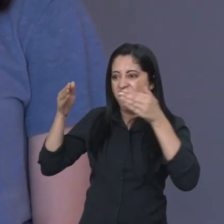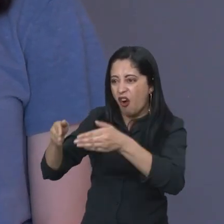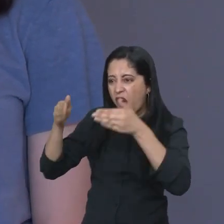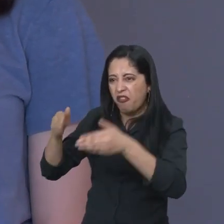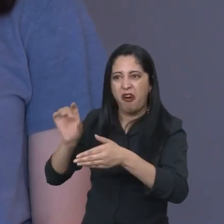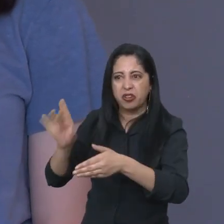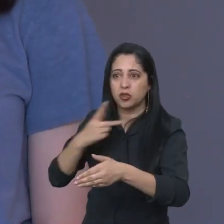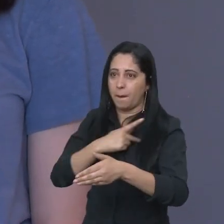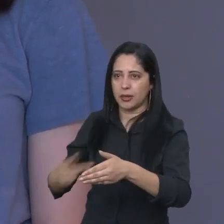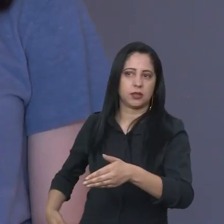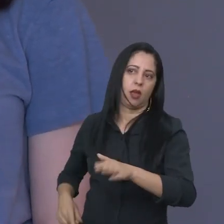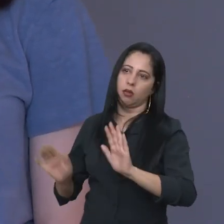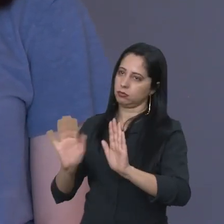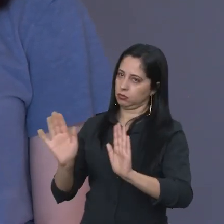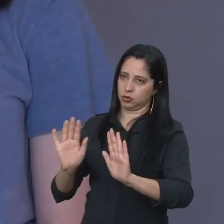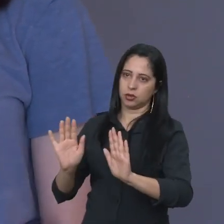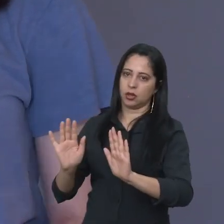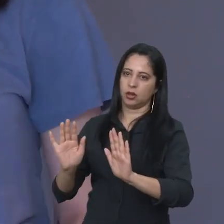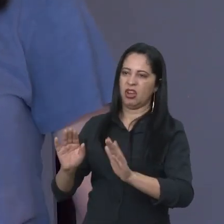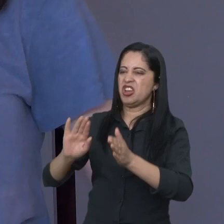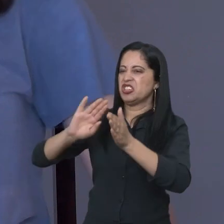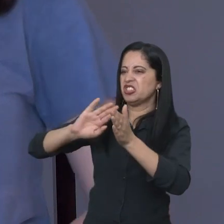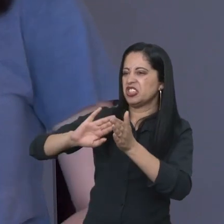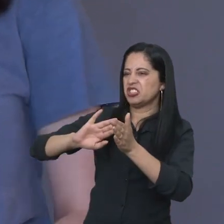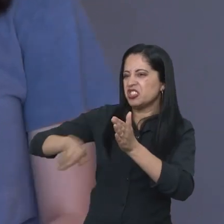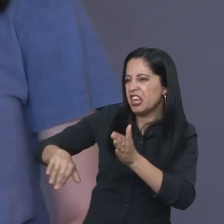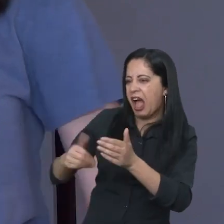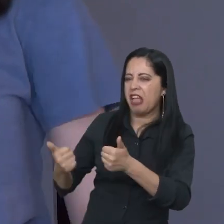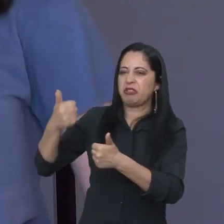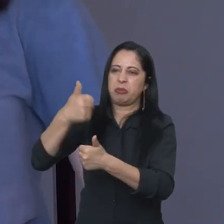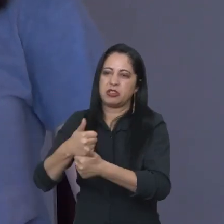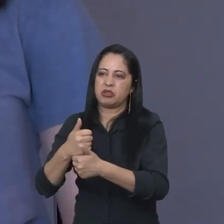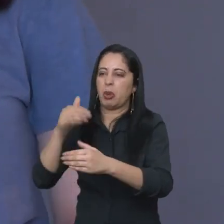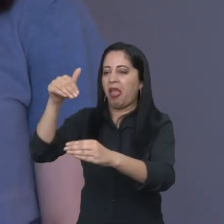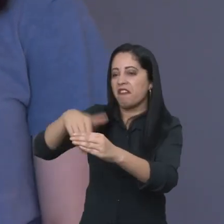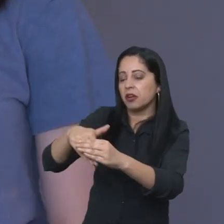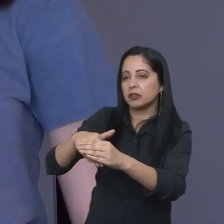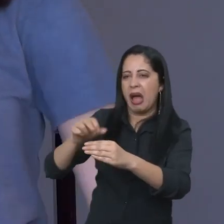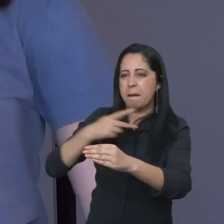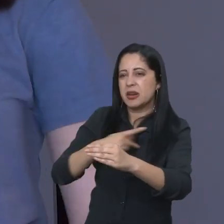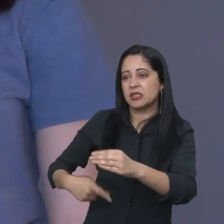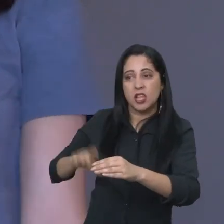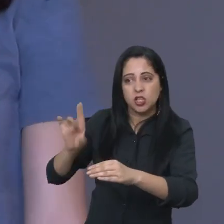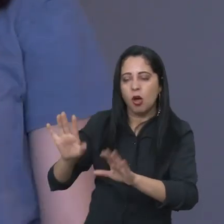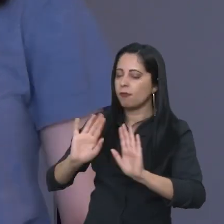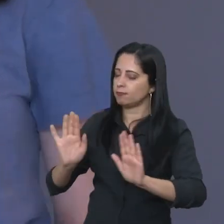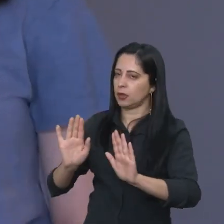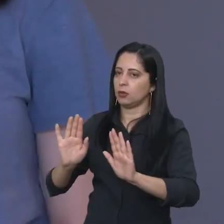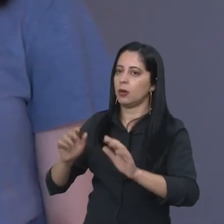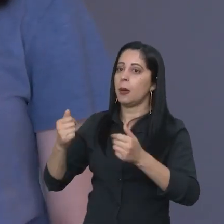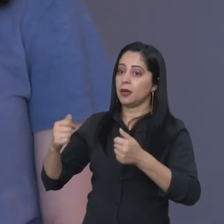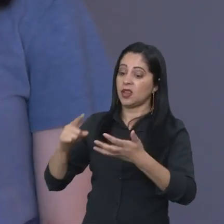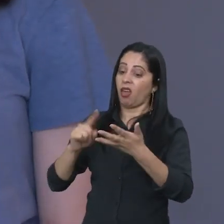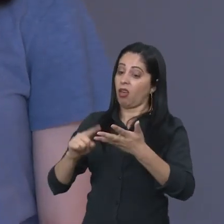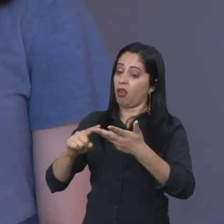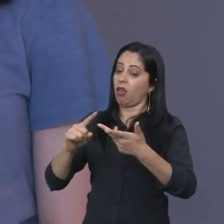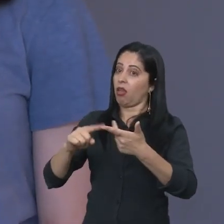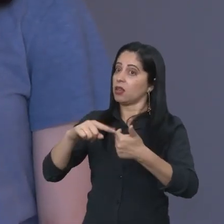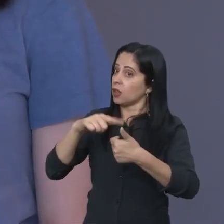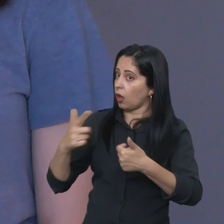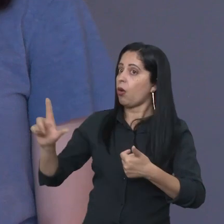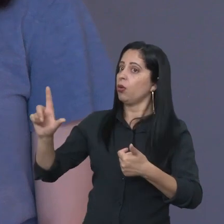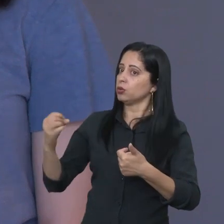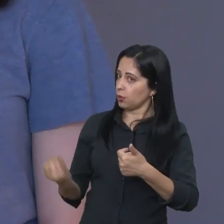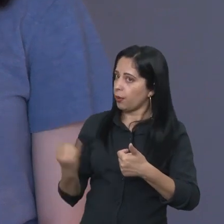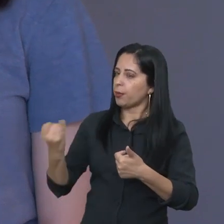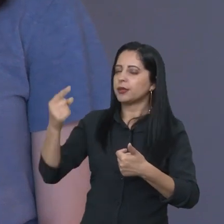acho que muita gente está pensando só nisso, só no presidente, ou em tirar, ou em votar de novo. E